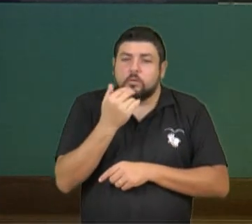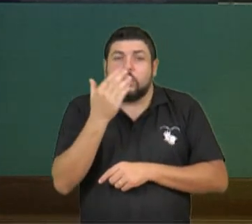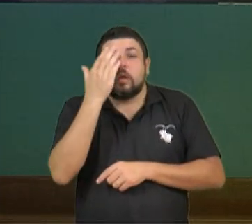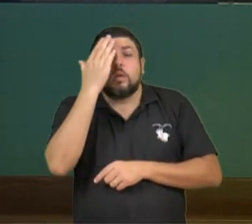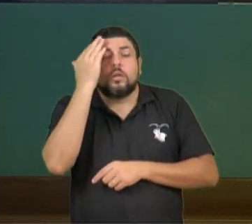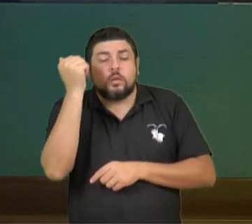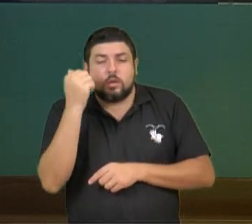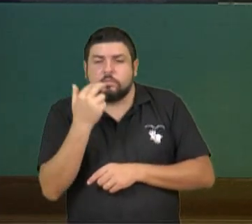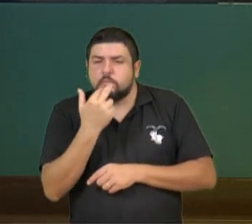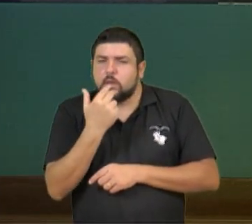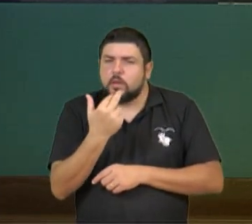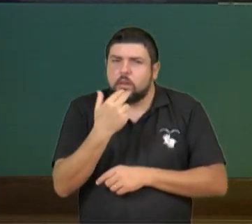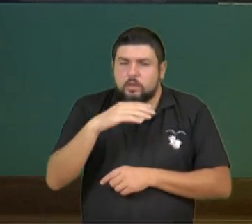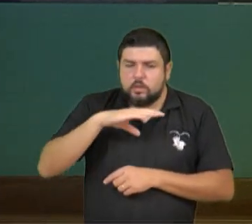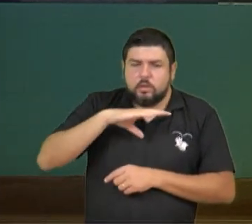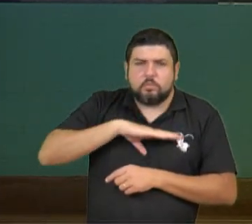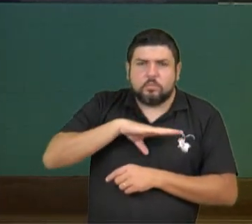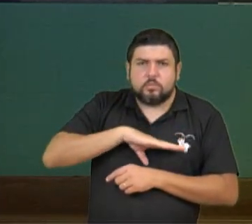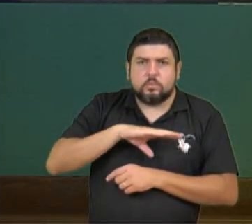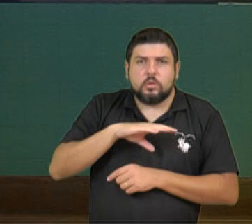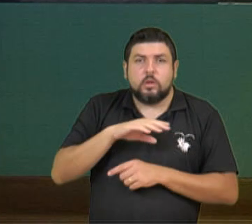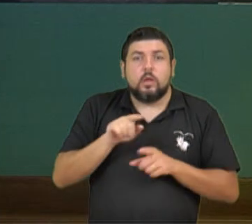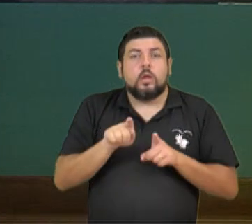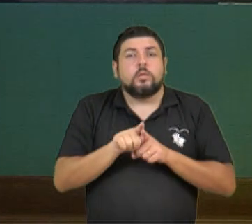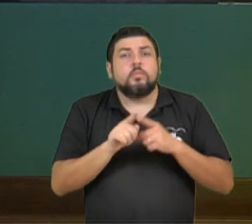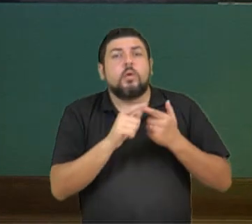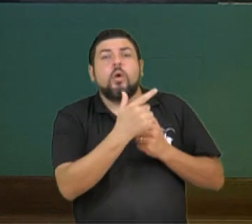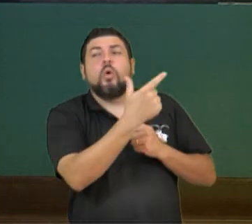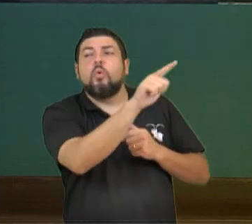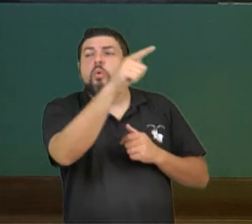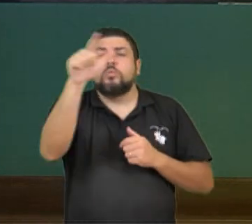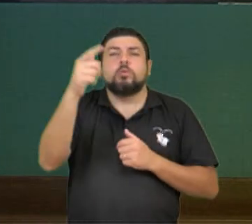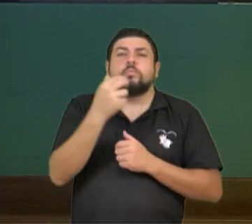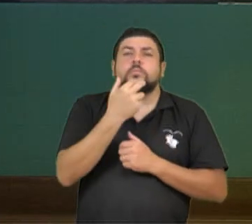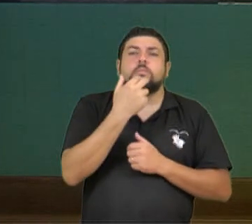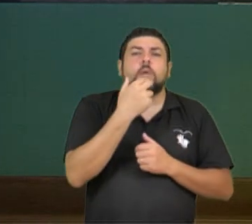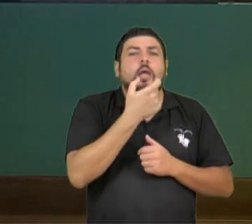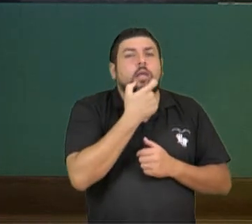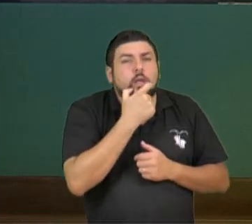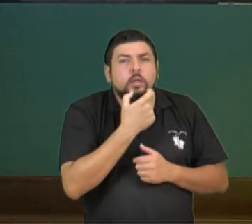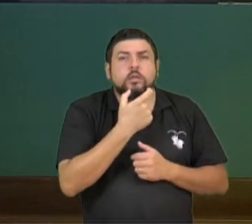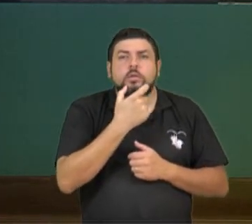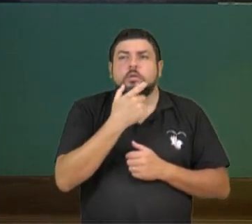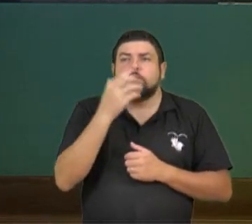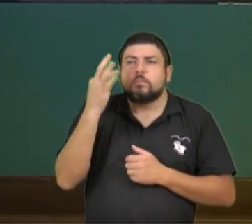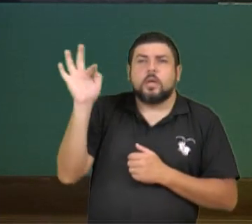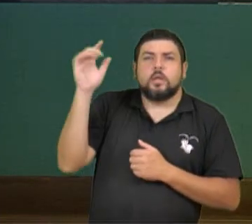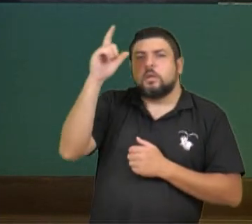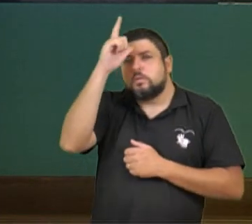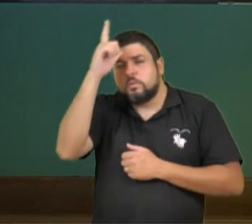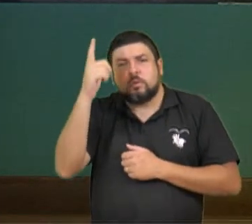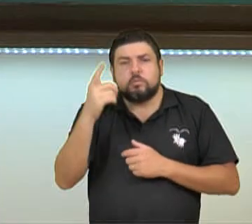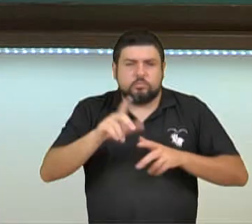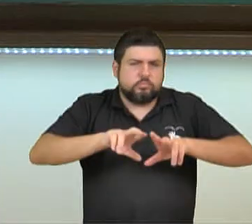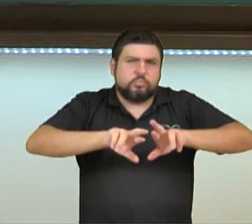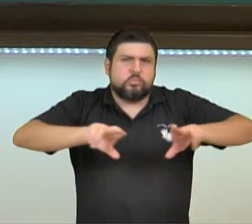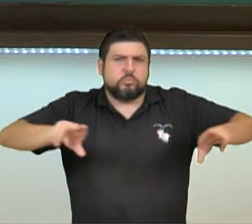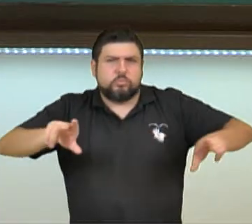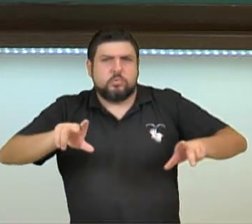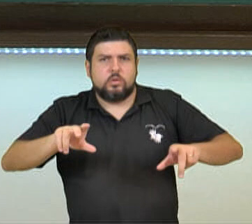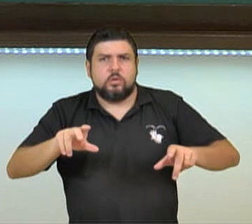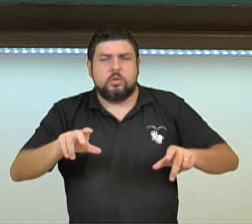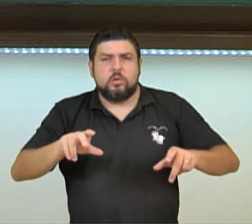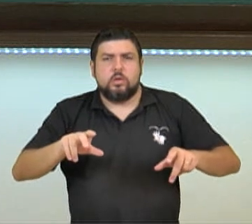mãe português, mas também outros idiomas que facilitam muito o nosso dia a dia no que diz respeito a